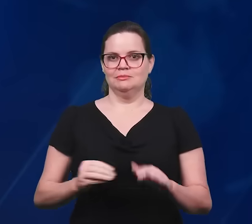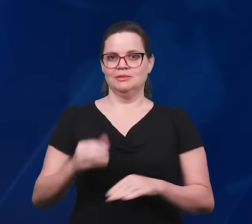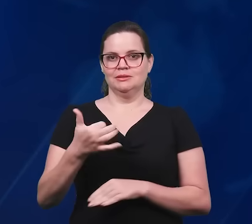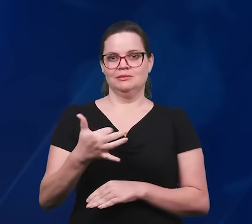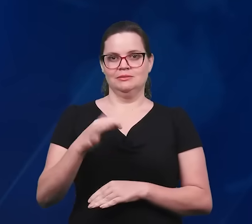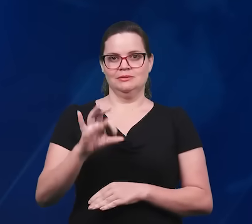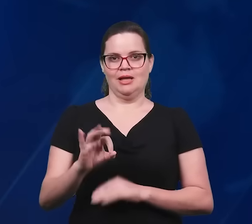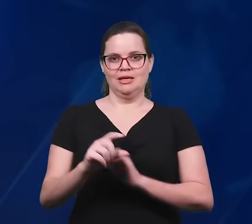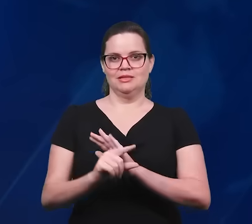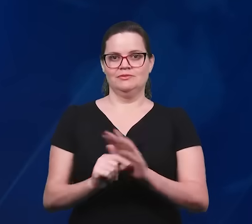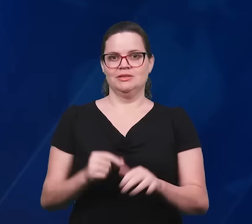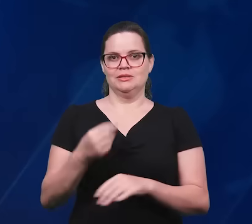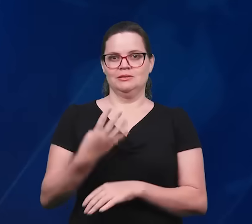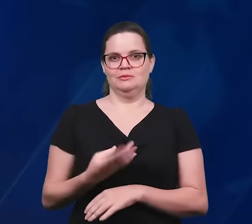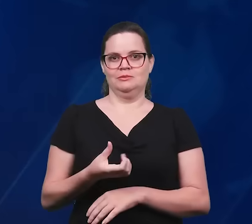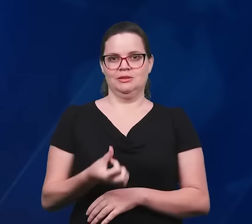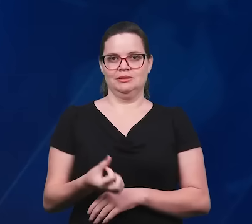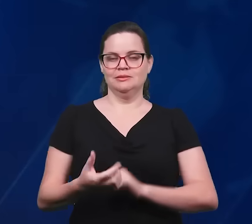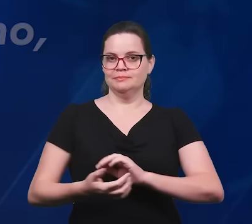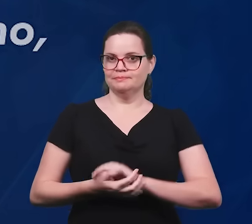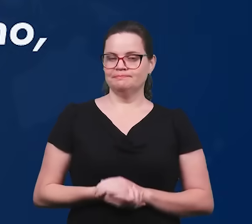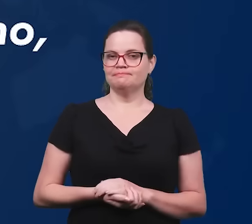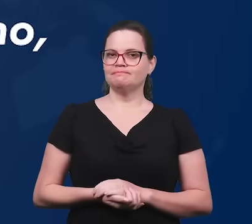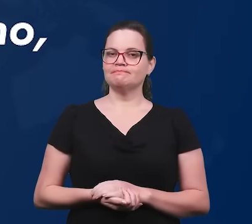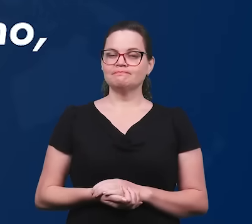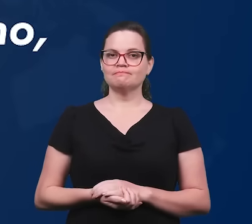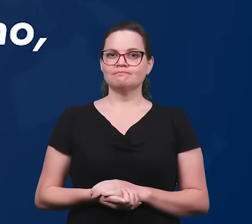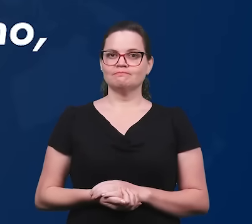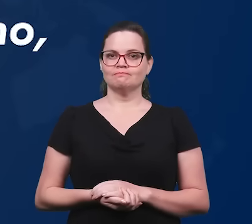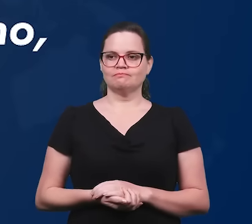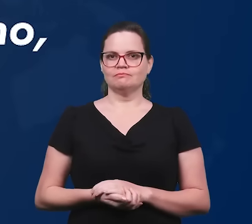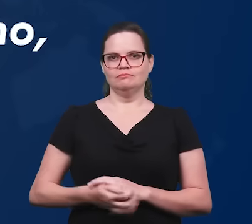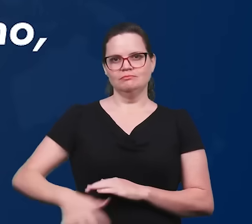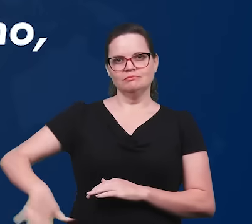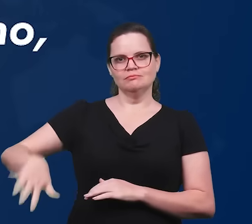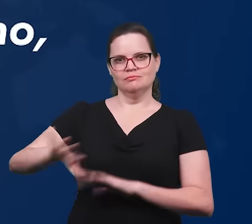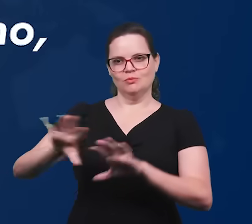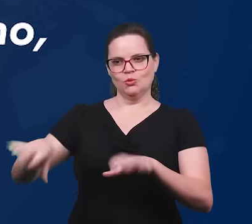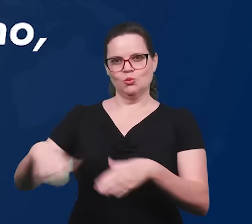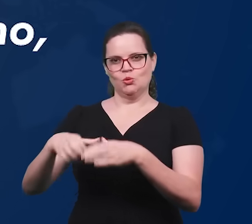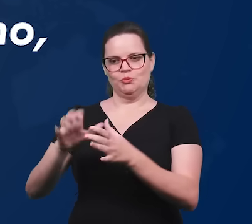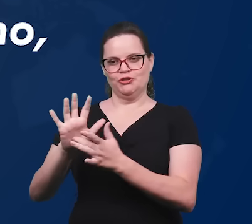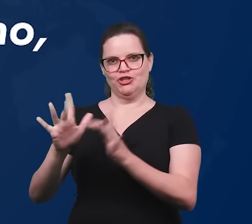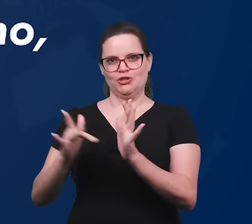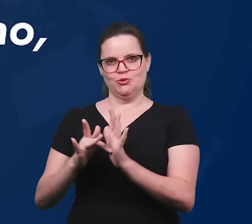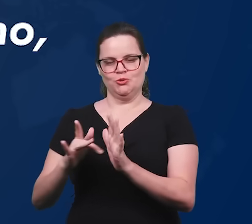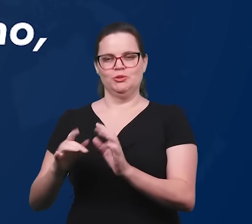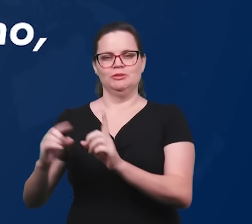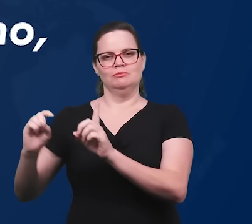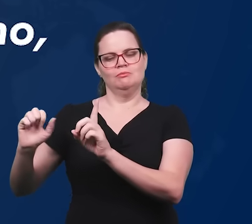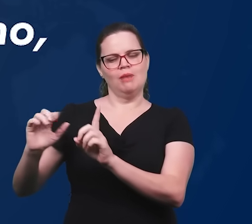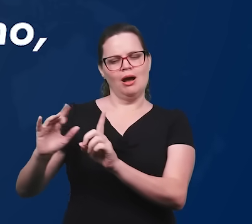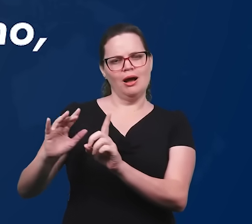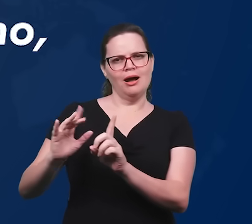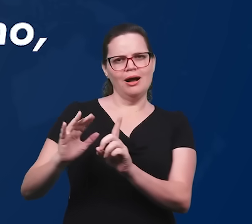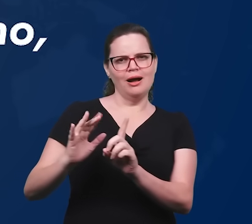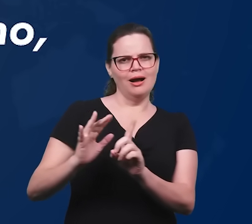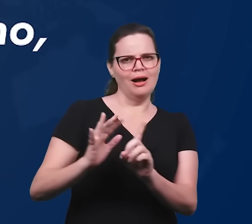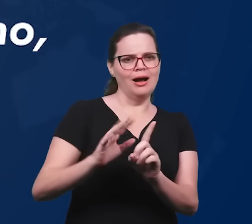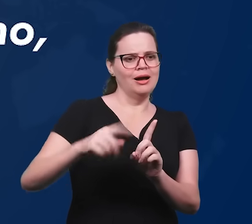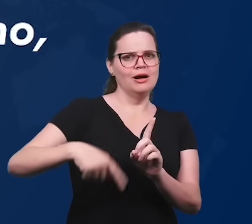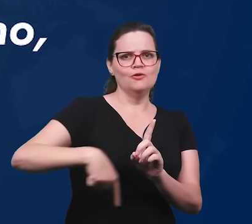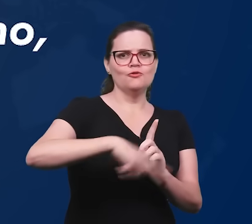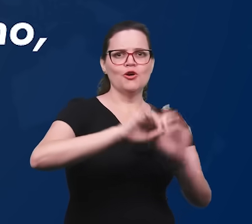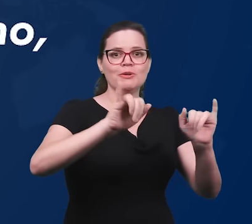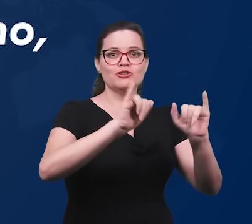capítulo 10, verso 46. Depois foram para Jericó. E saindo ele de Jericó com